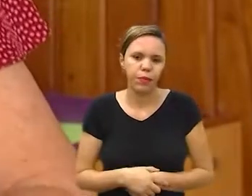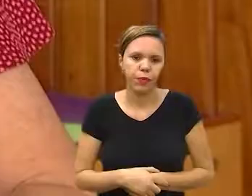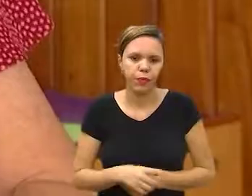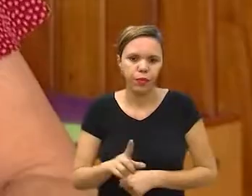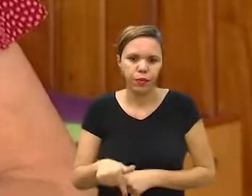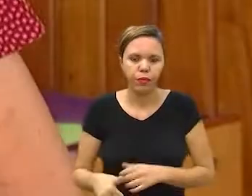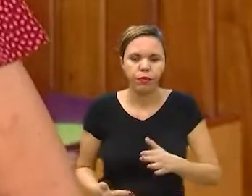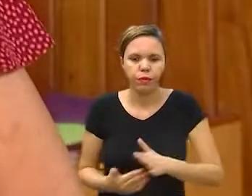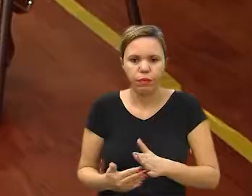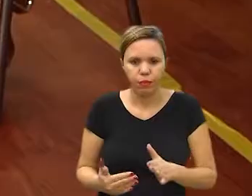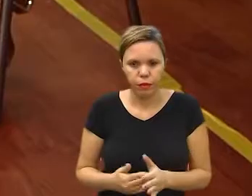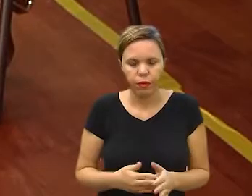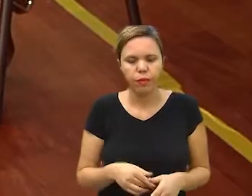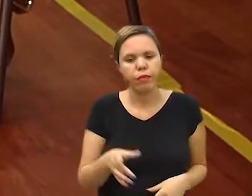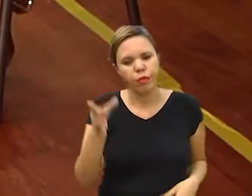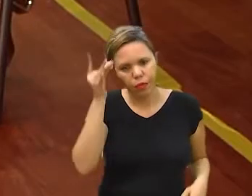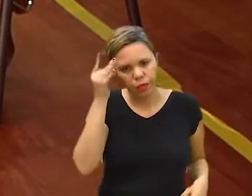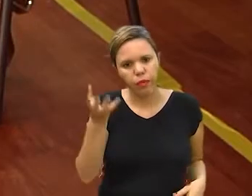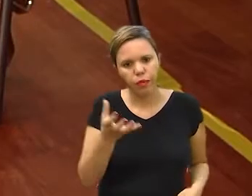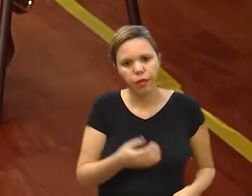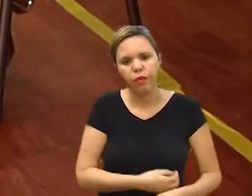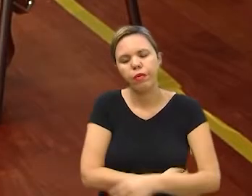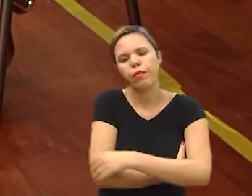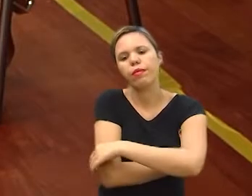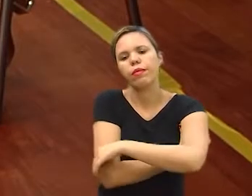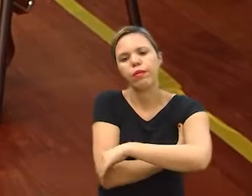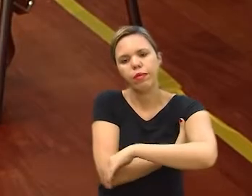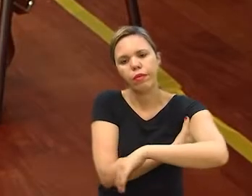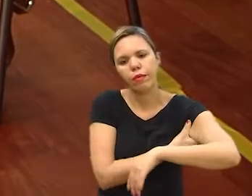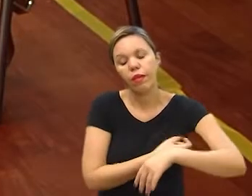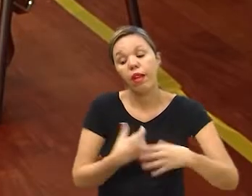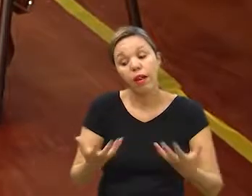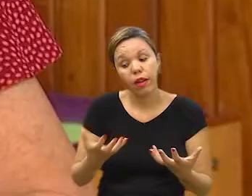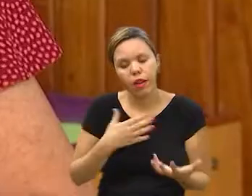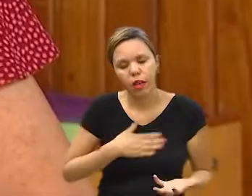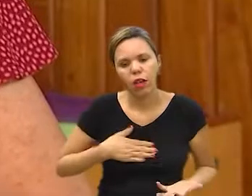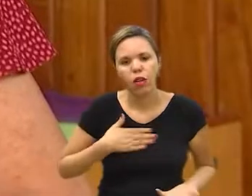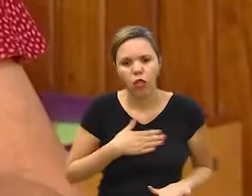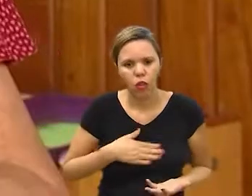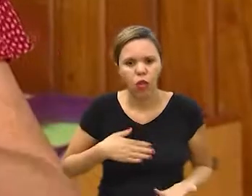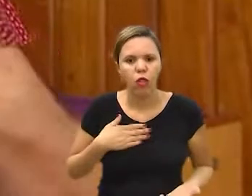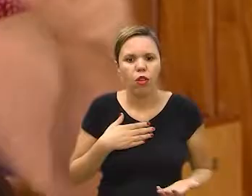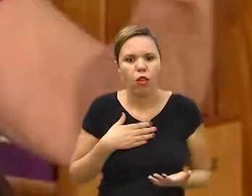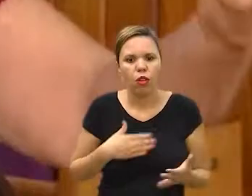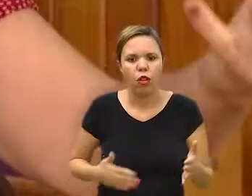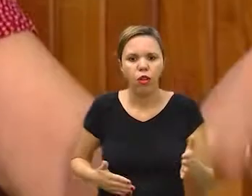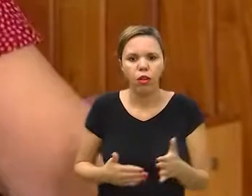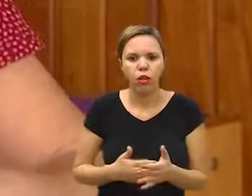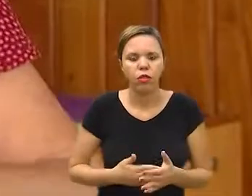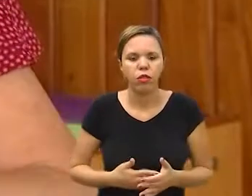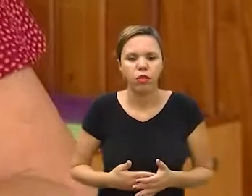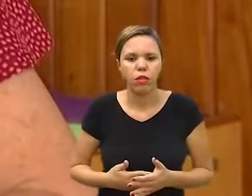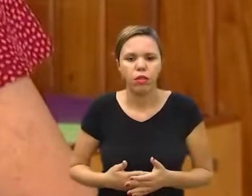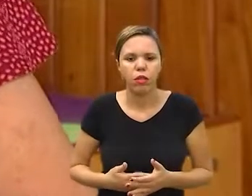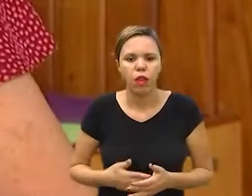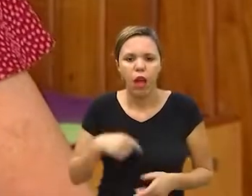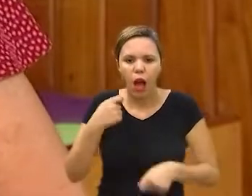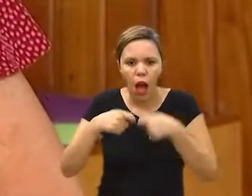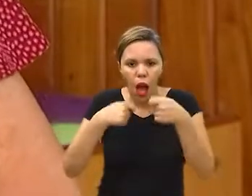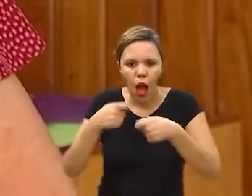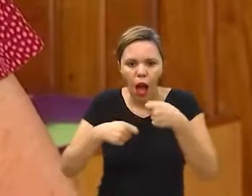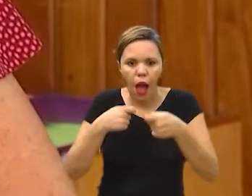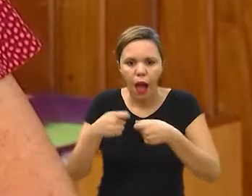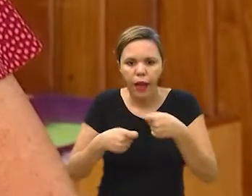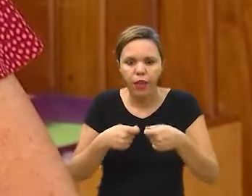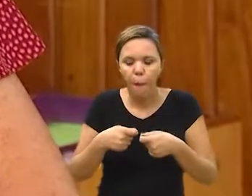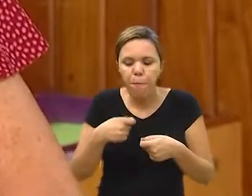esses limites ele vai querer, vai ter, ele quer, consegue. Ele gosta, ele gosta. Quando ele almoça e você fala, vamos